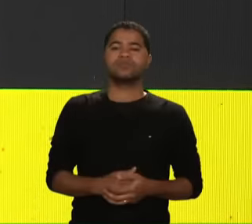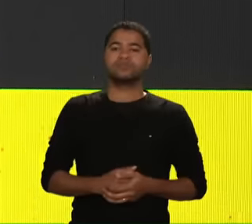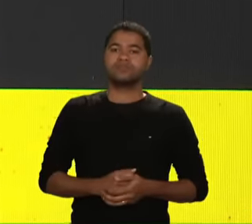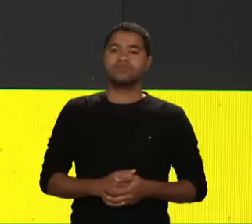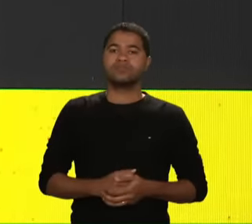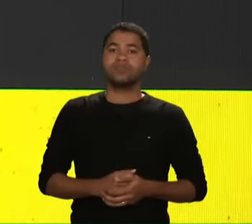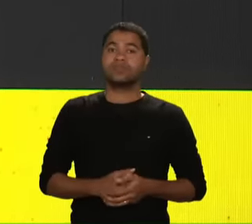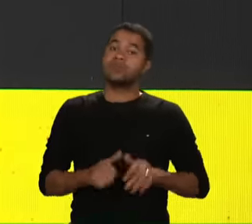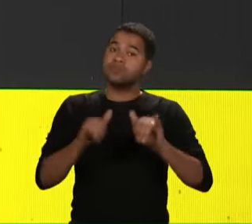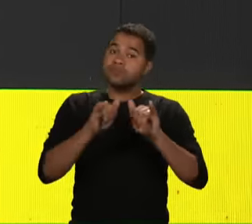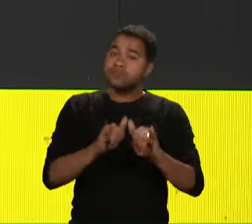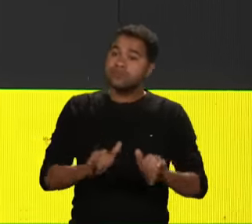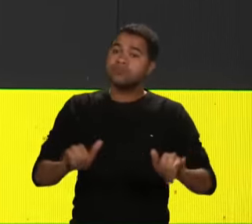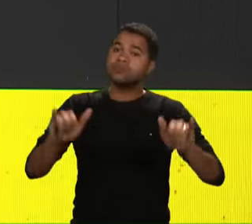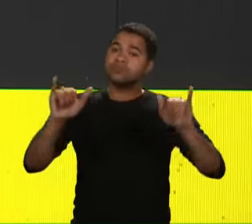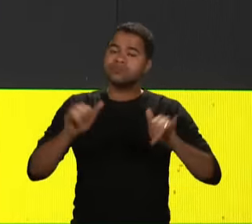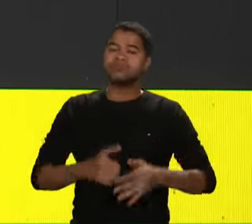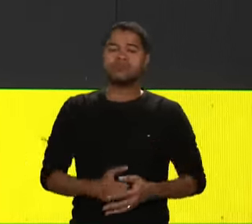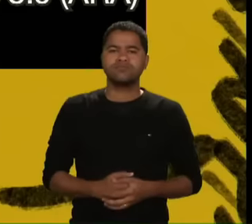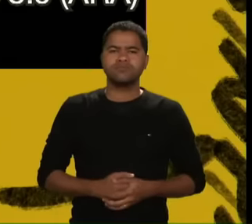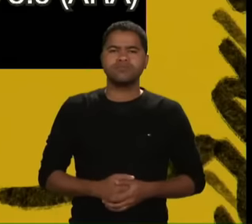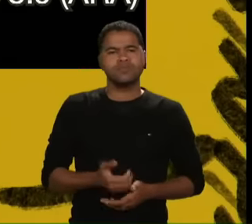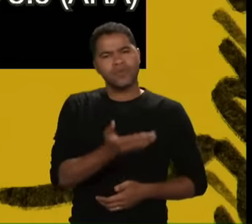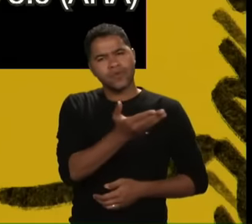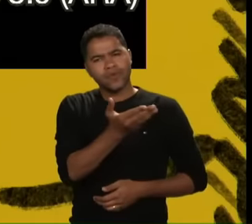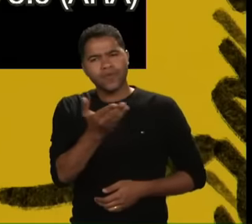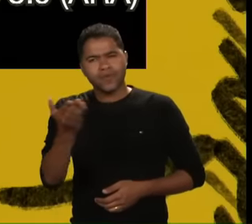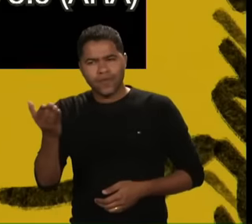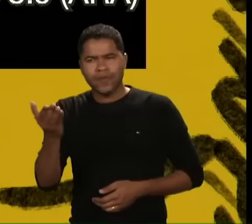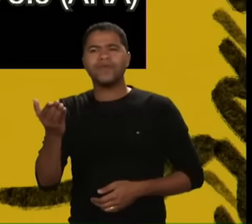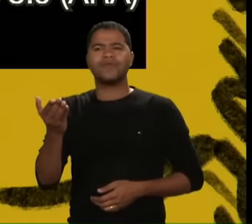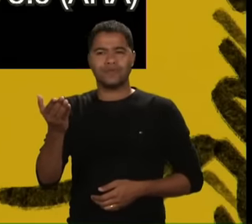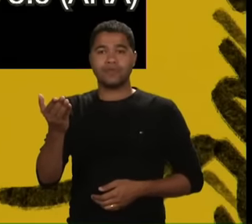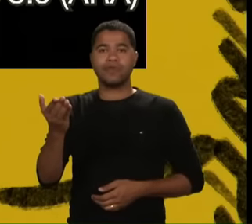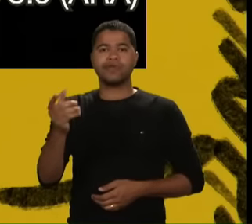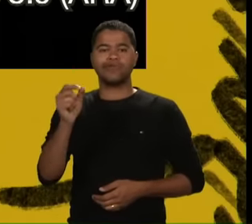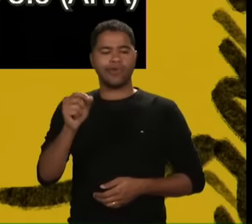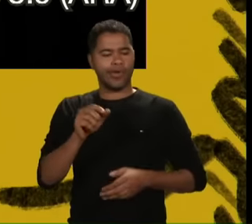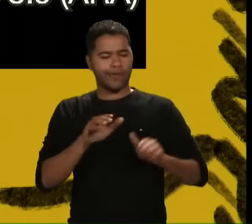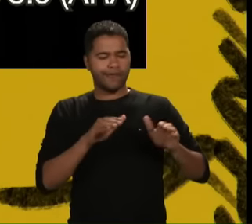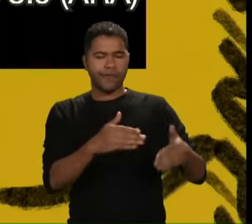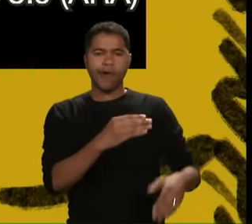proclama exatamente dizendo assim: vós porém estáis na carne,